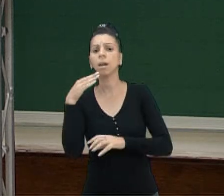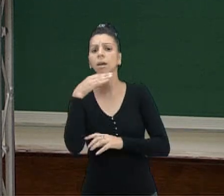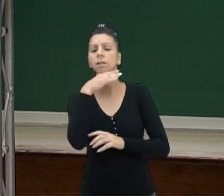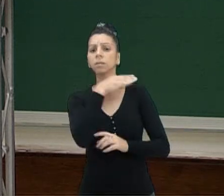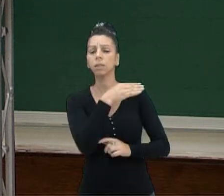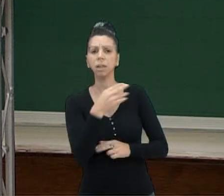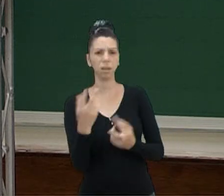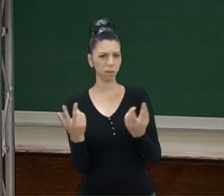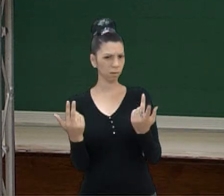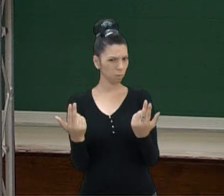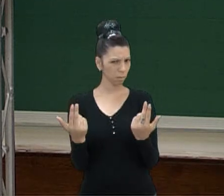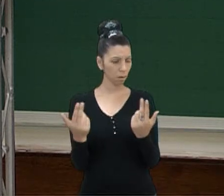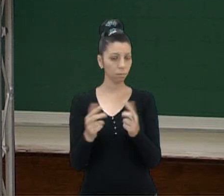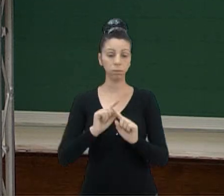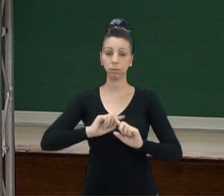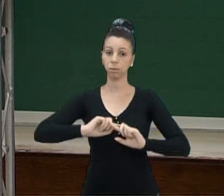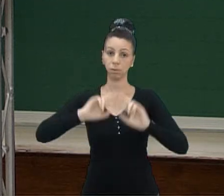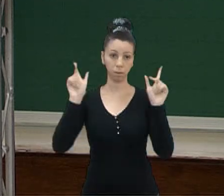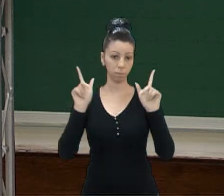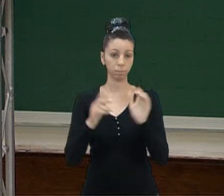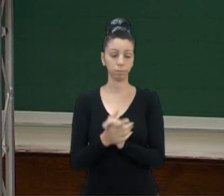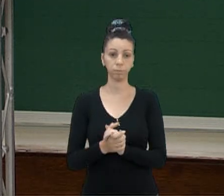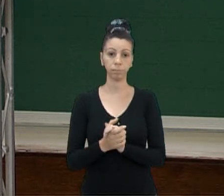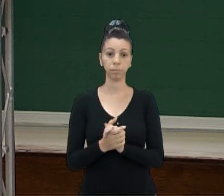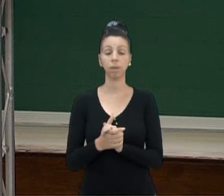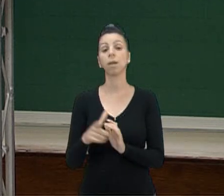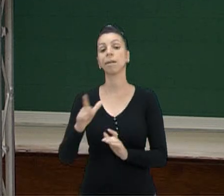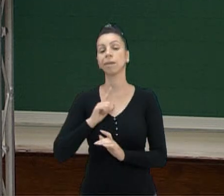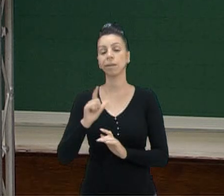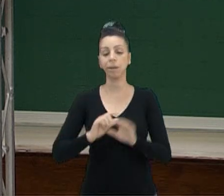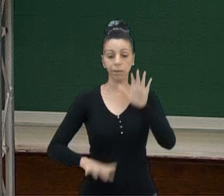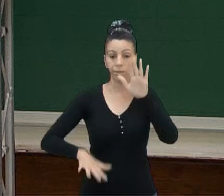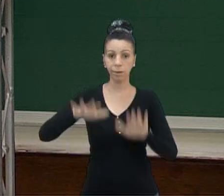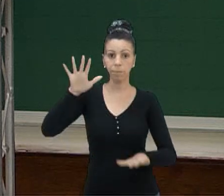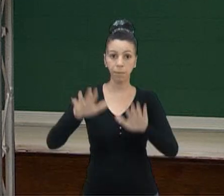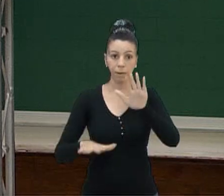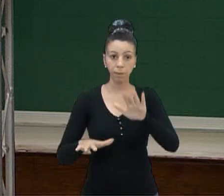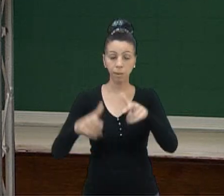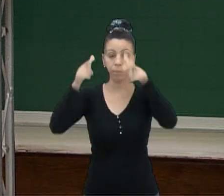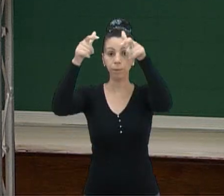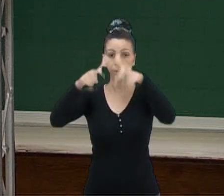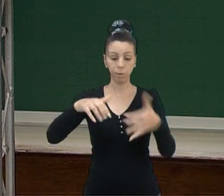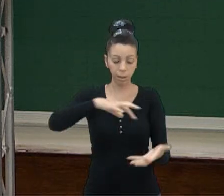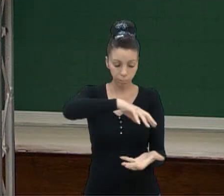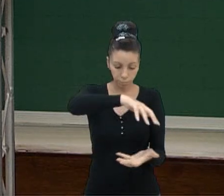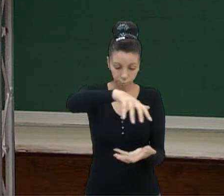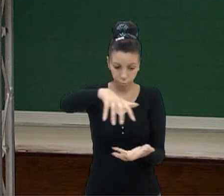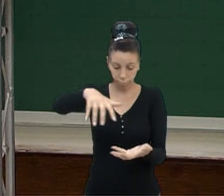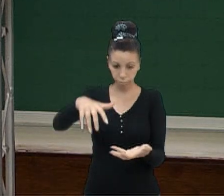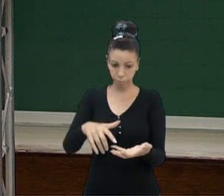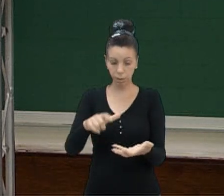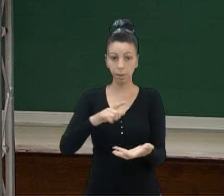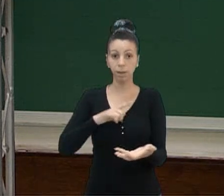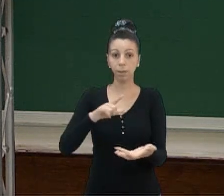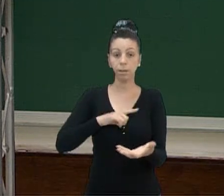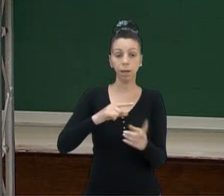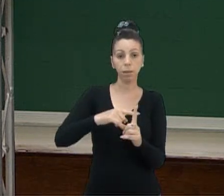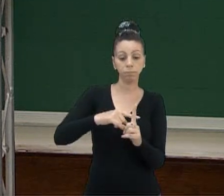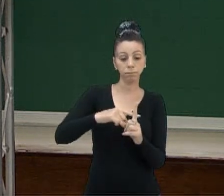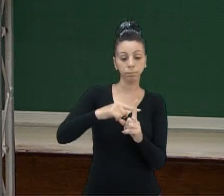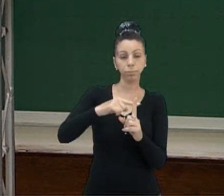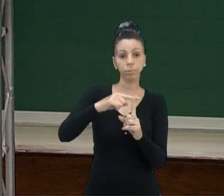aí, dependendo da região do planeta, eu vou ter temperaturas mais elevadas, ou seja, áreas mais aquecidas e outras